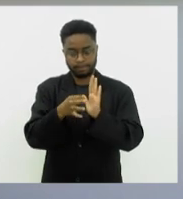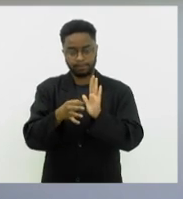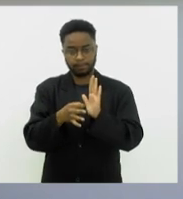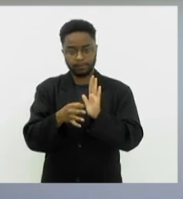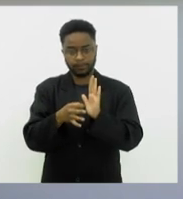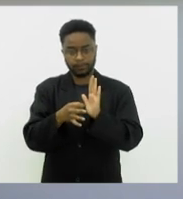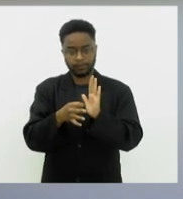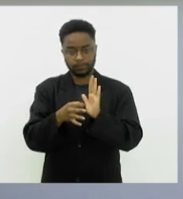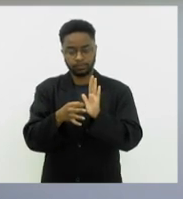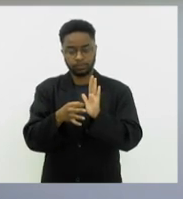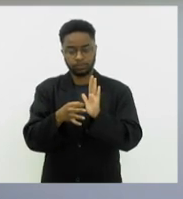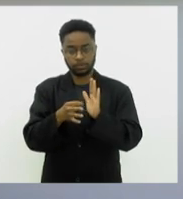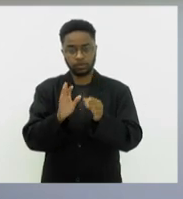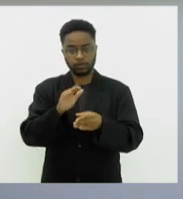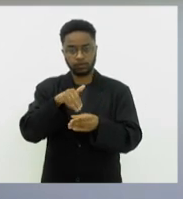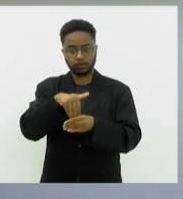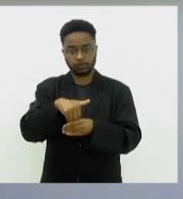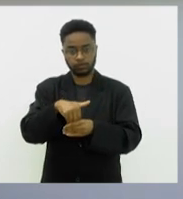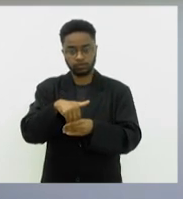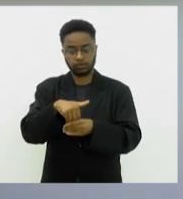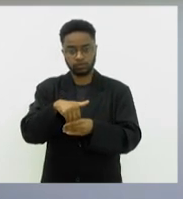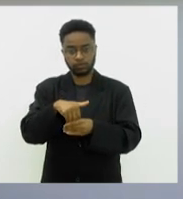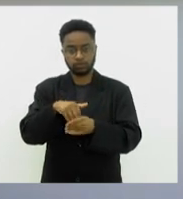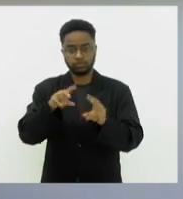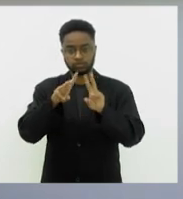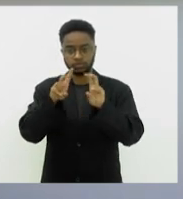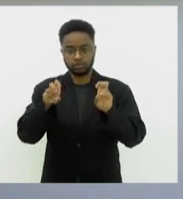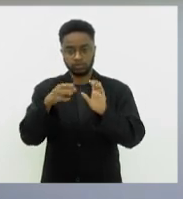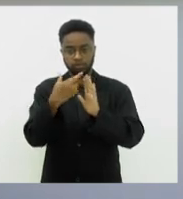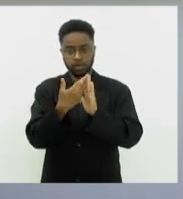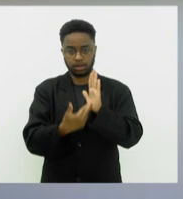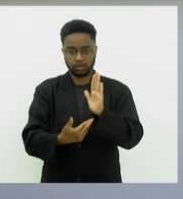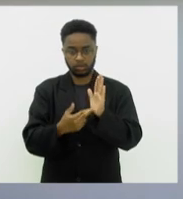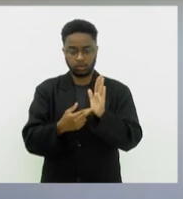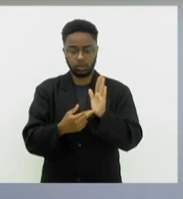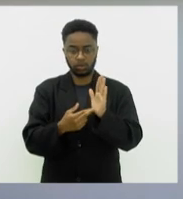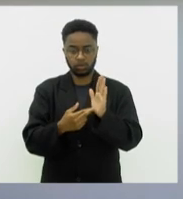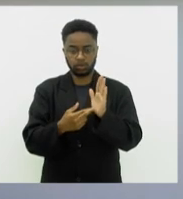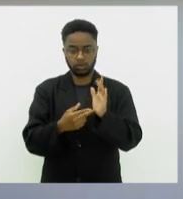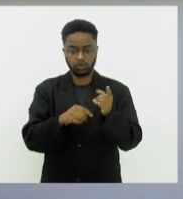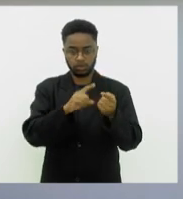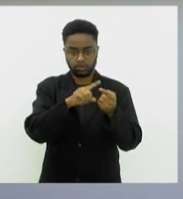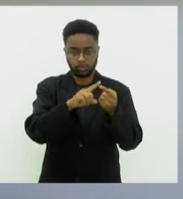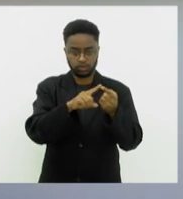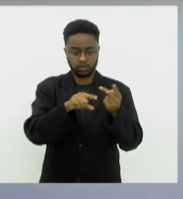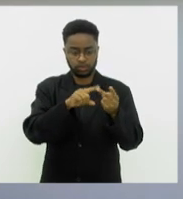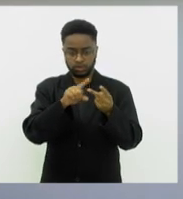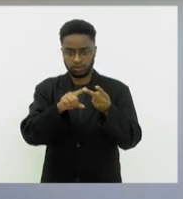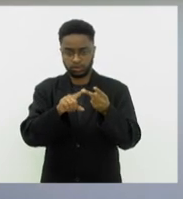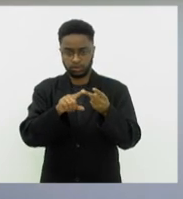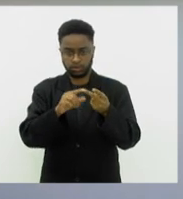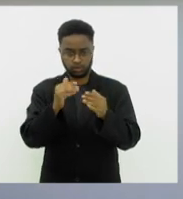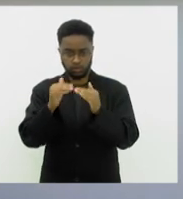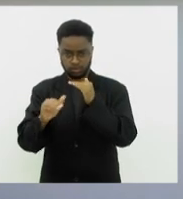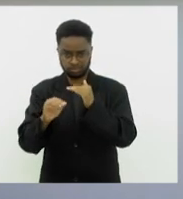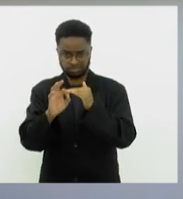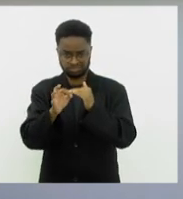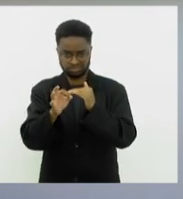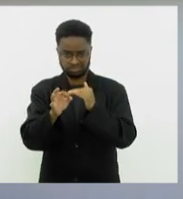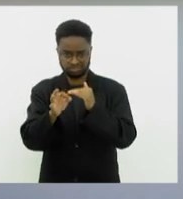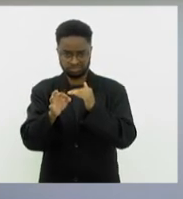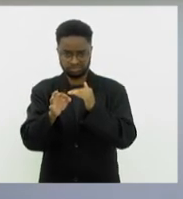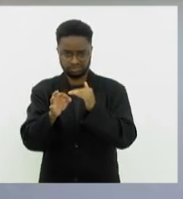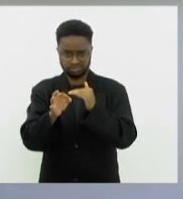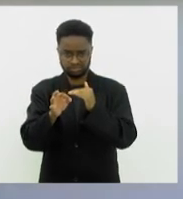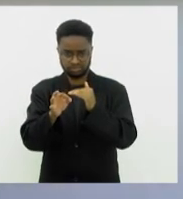votação em relação ao relatório do relató original e ao relatório divergente eu acho